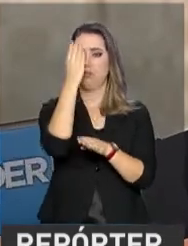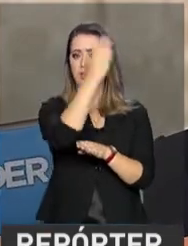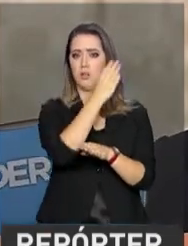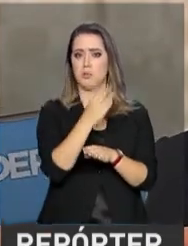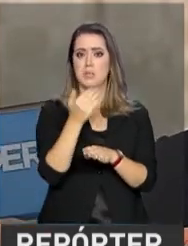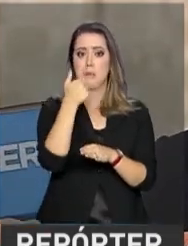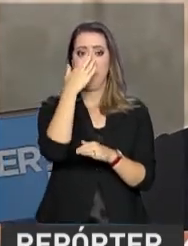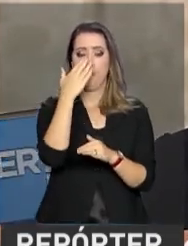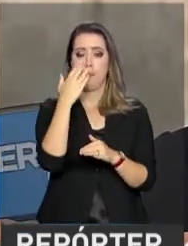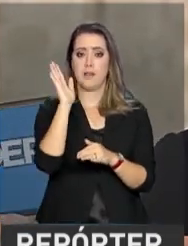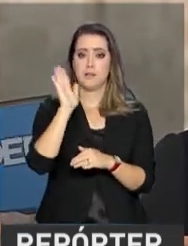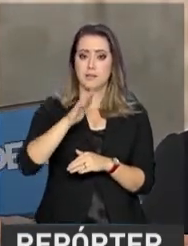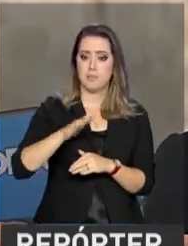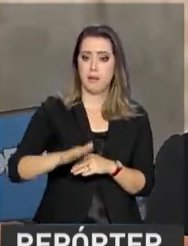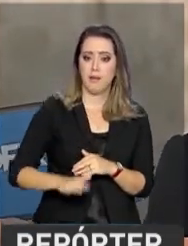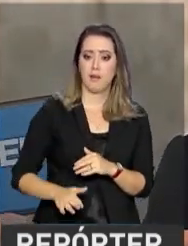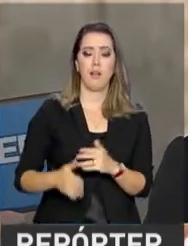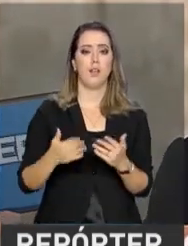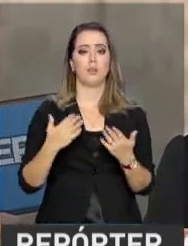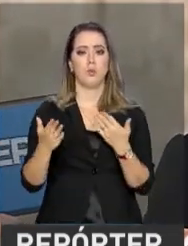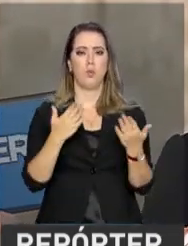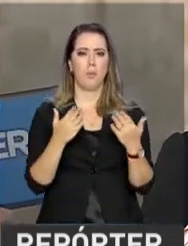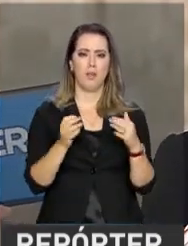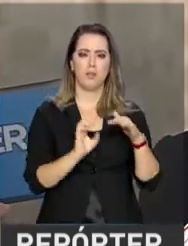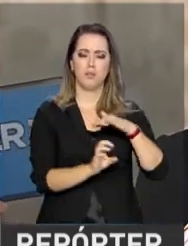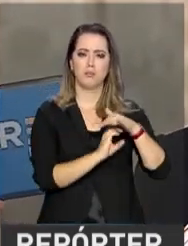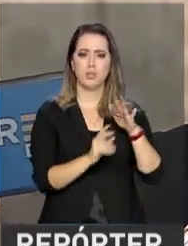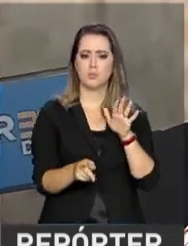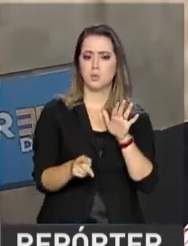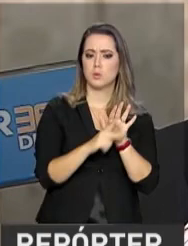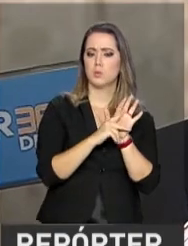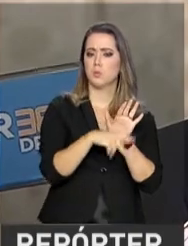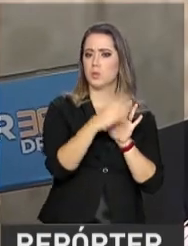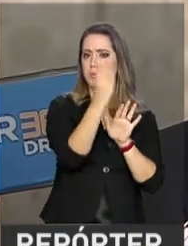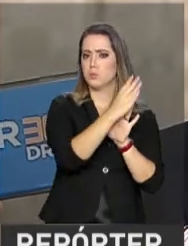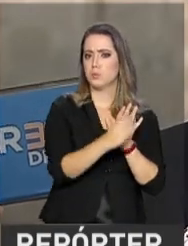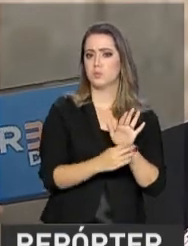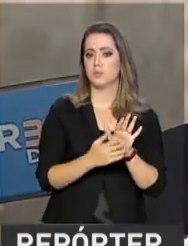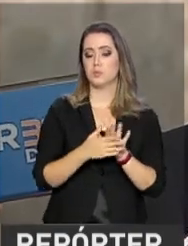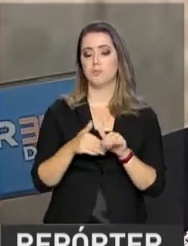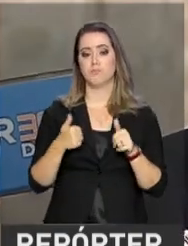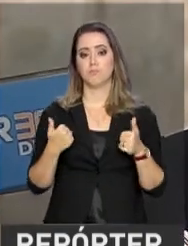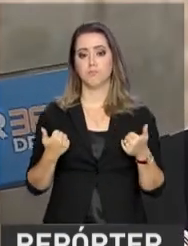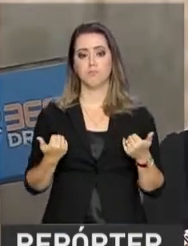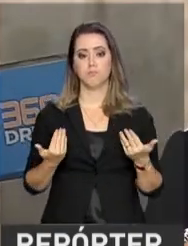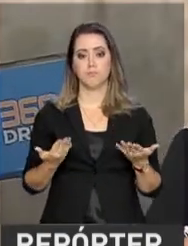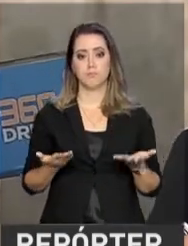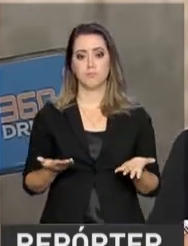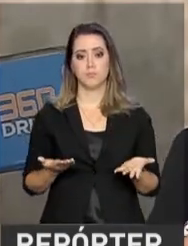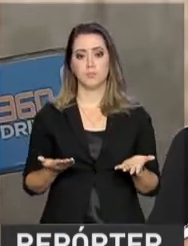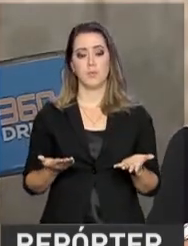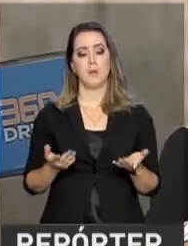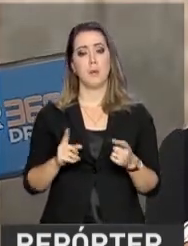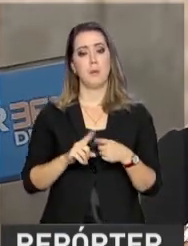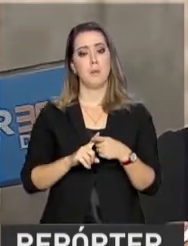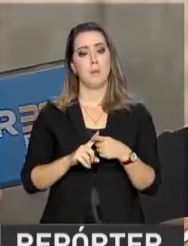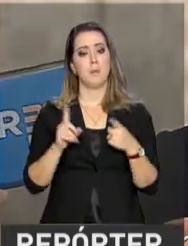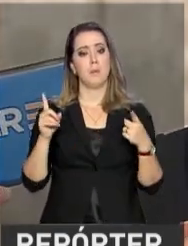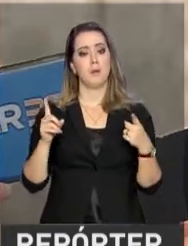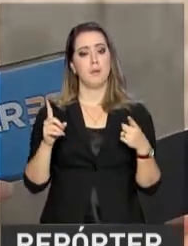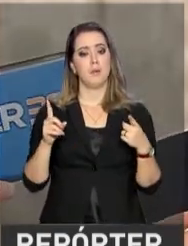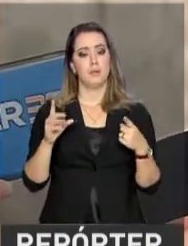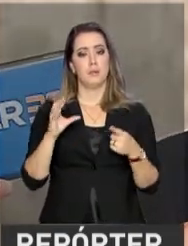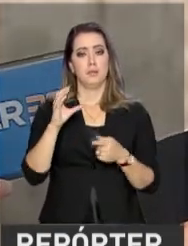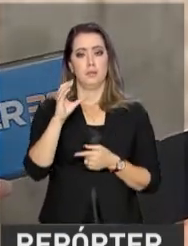né tanto de maneira ampliada adotando práticas de dan entretanto a camex